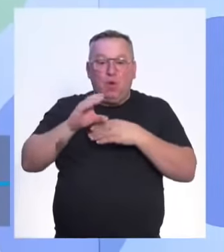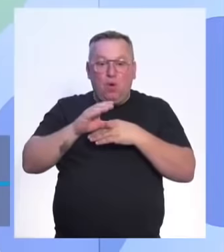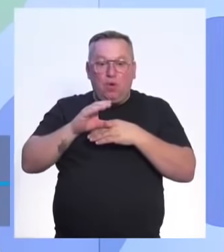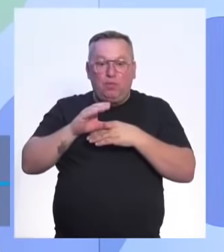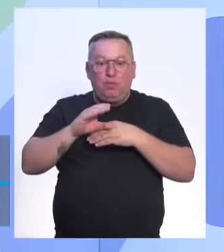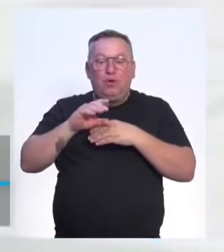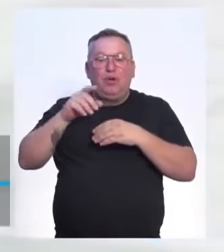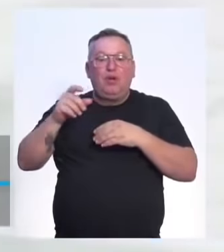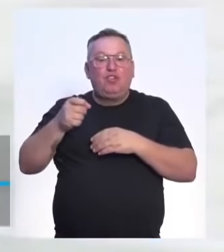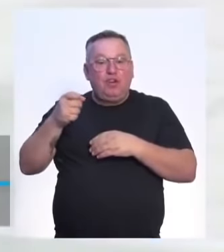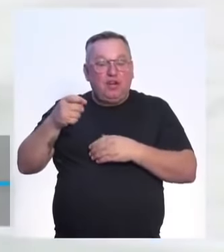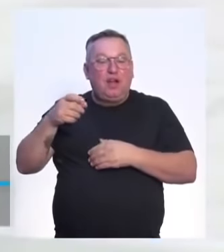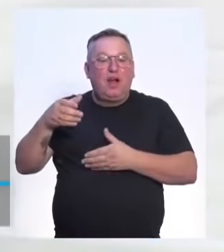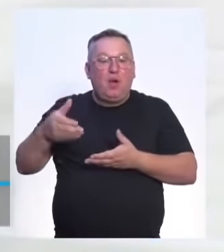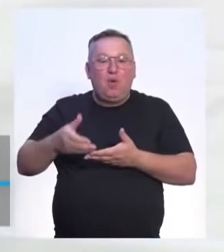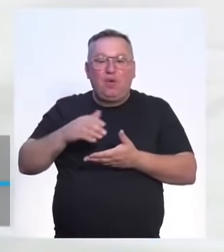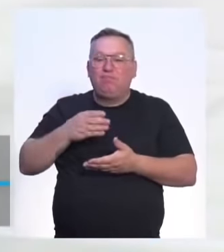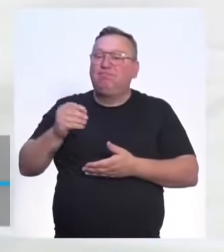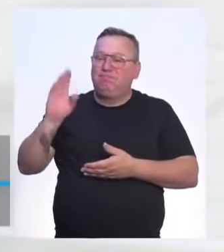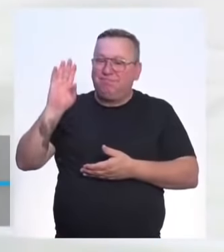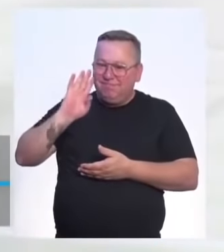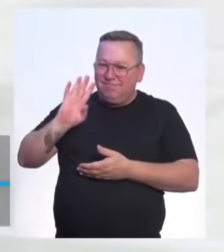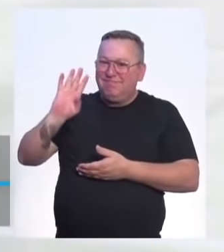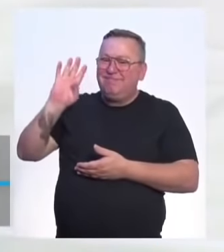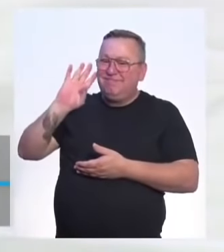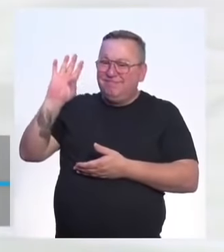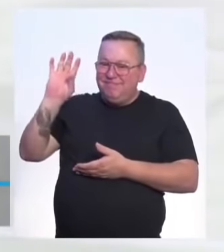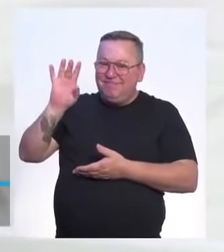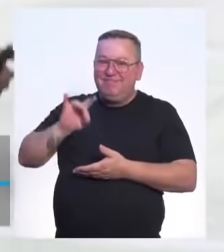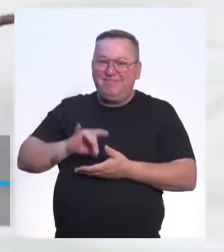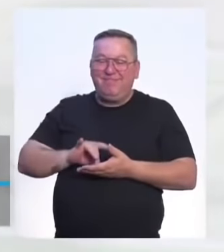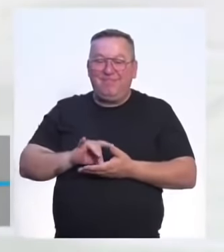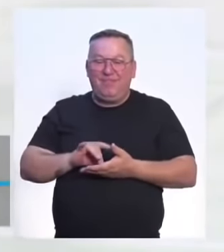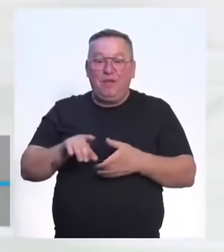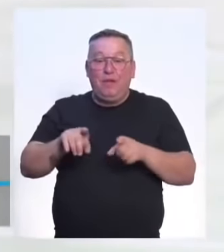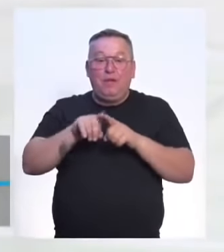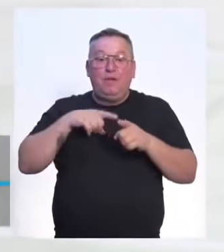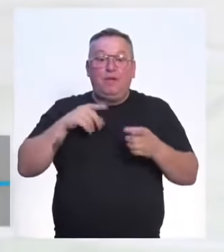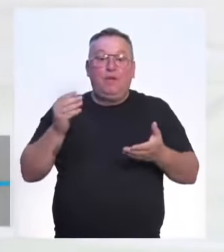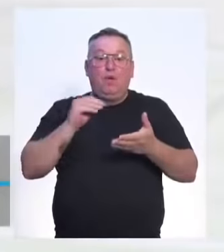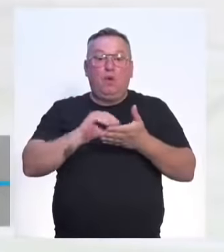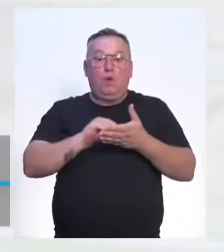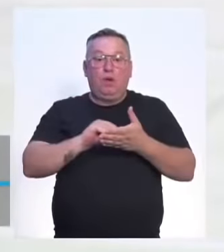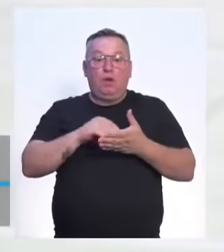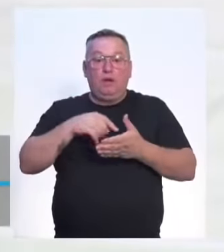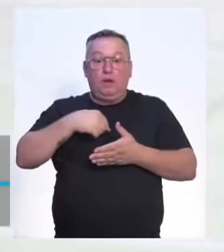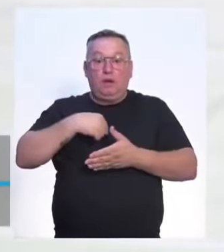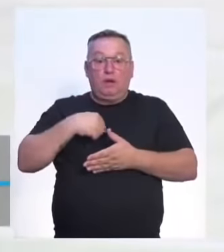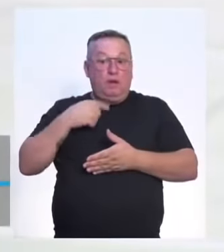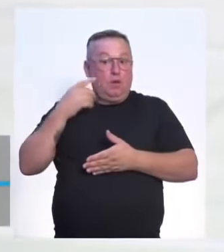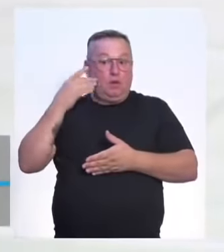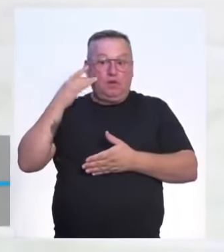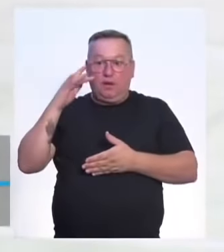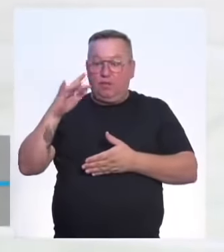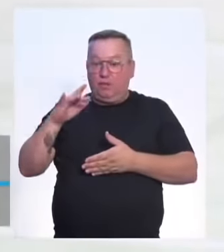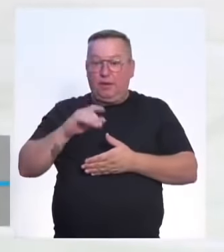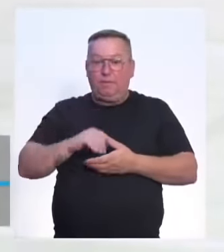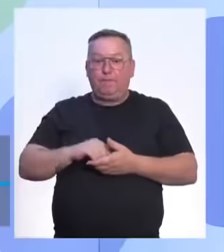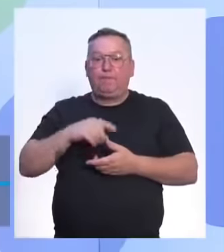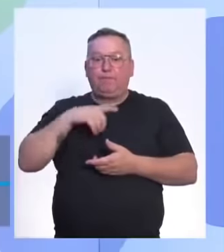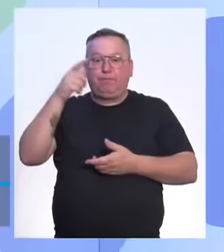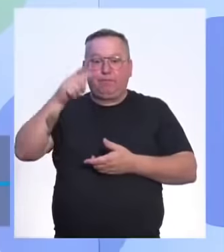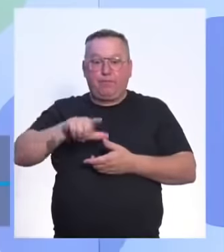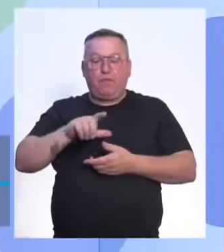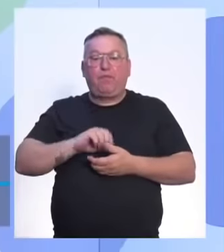colher. Pô, muito, muito, muito legal mesmo, parabéns. E aí teve um que colocou um negócio que eu particularmente não sabia. Ó, eu tenho outro,